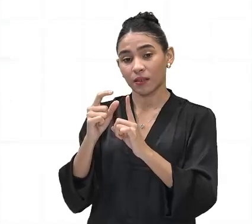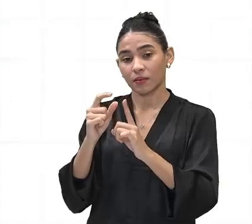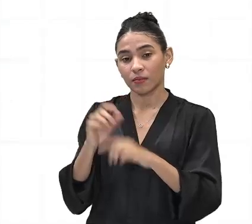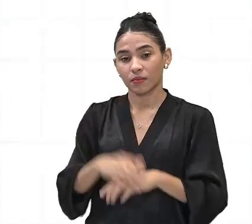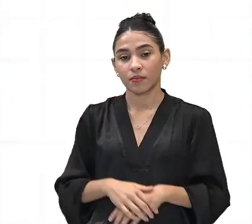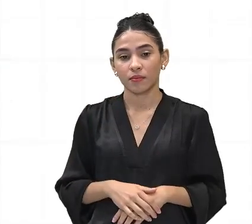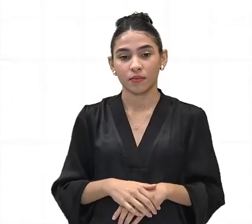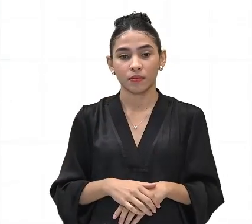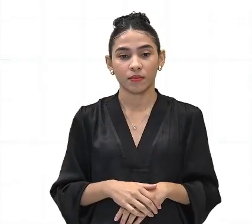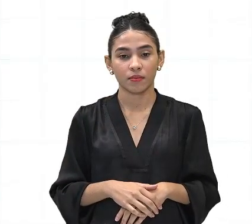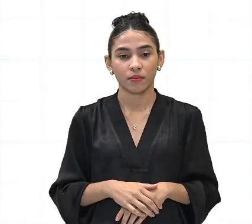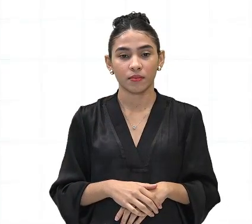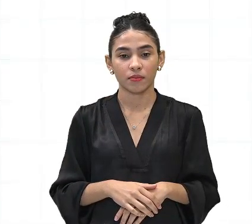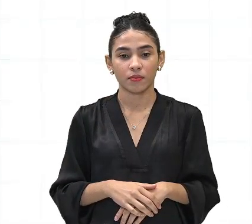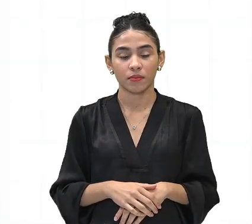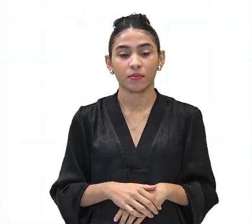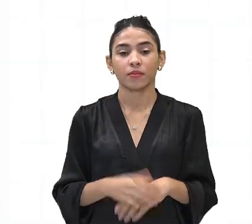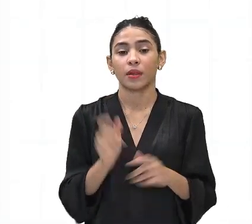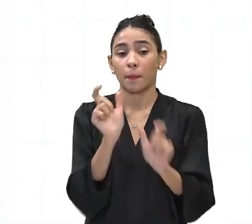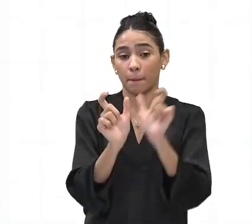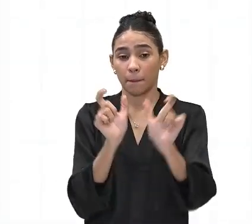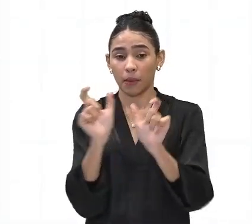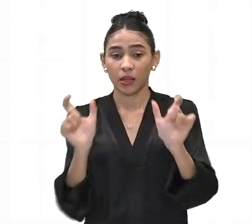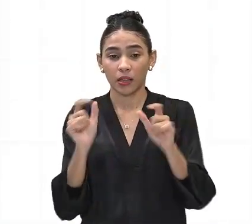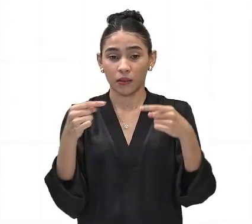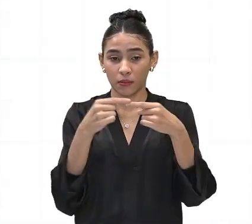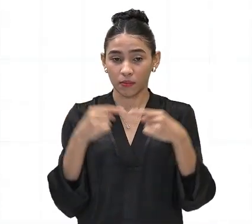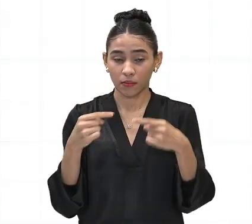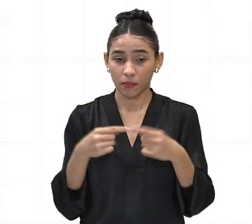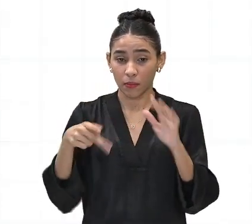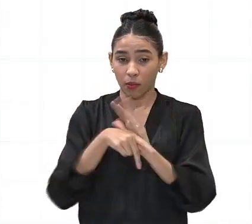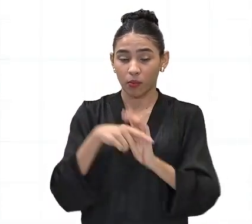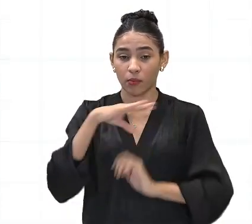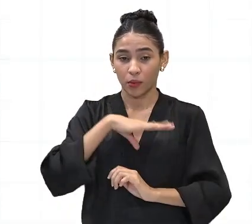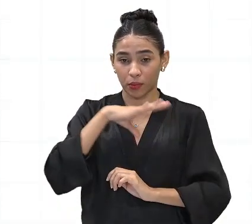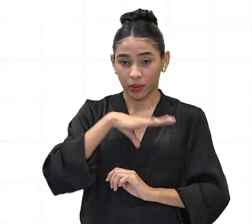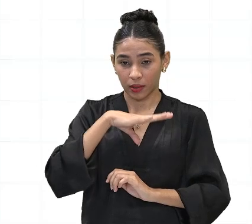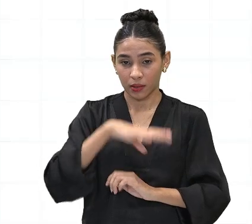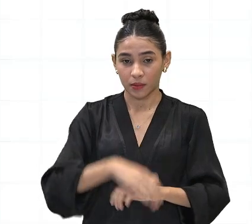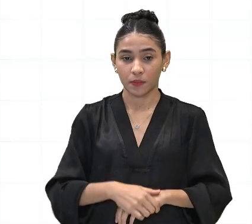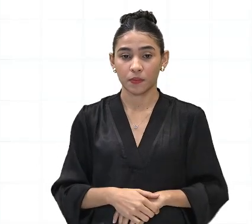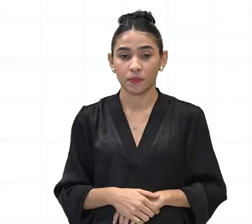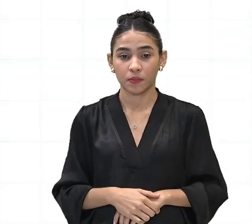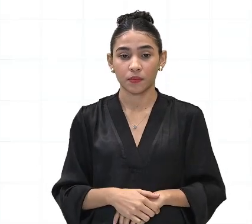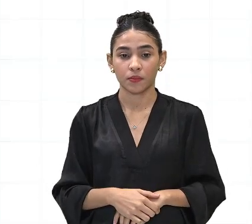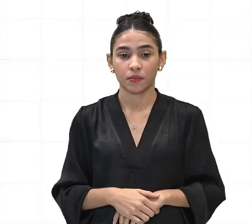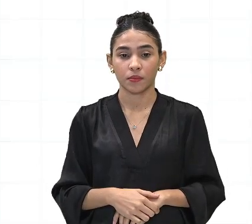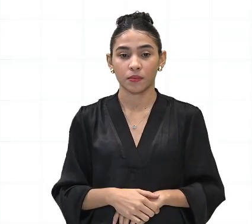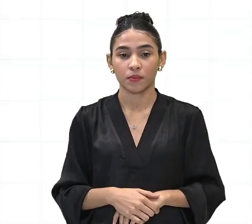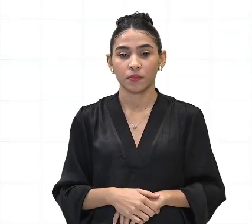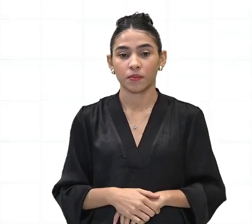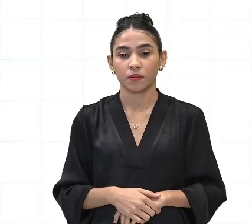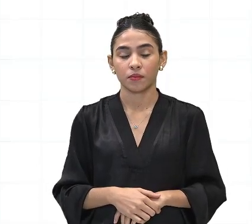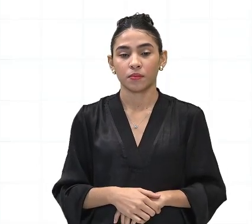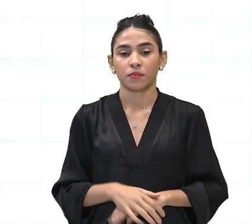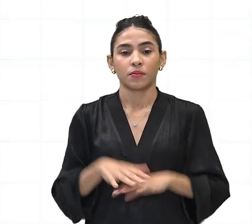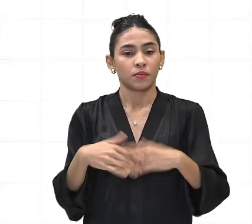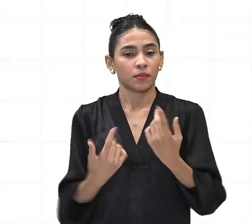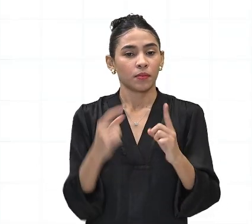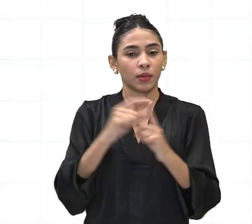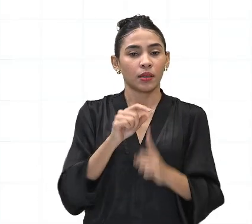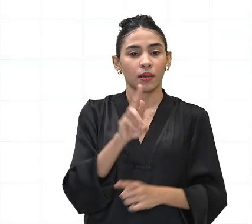existência prévia de palavras equivalentes em português, como parece suceder com ranking. Então a gente tem a